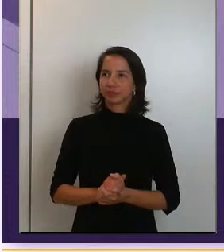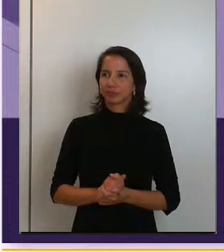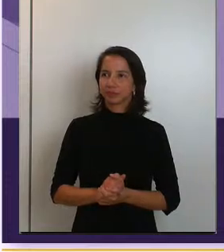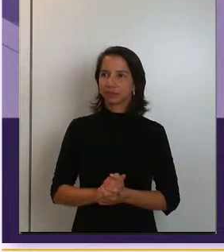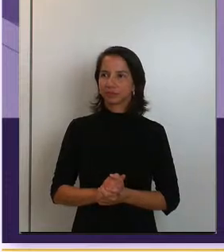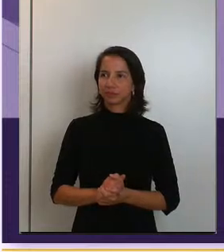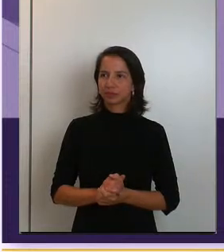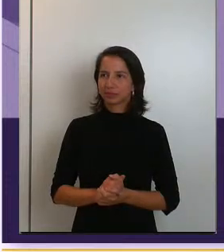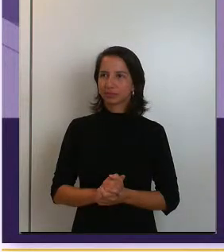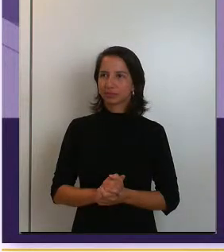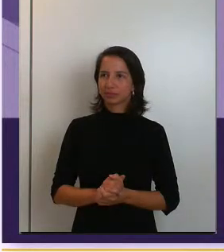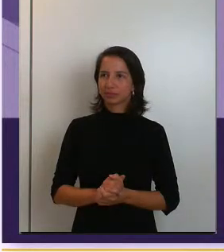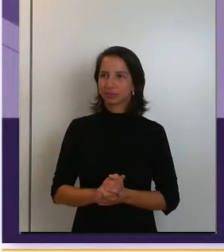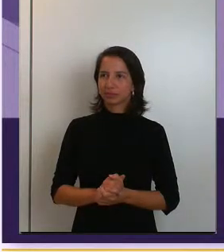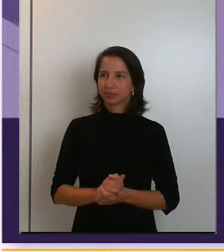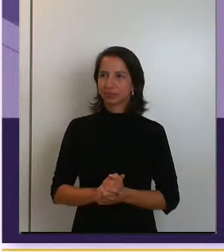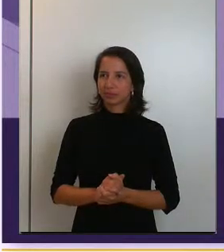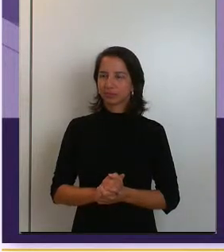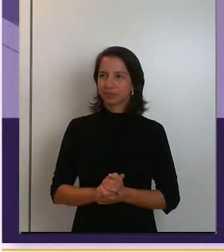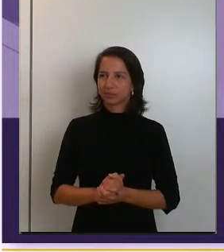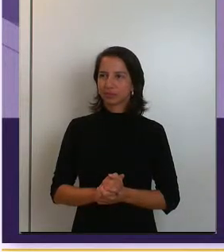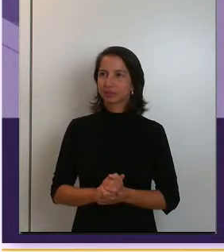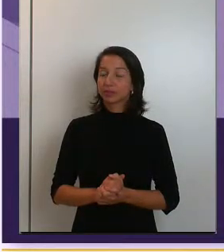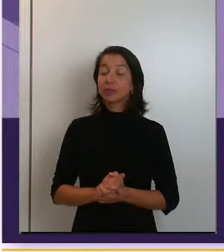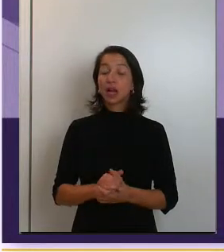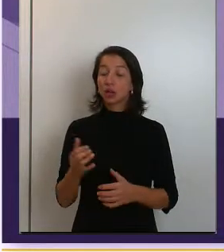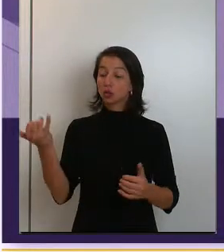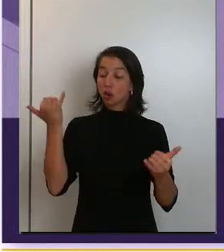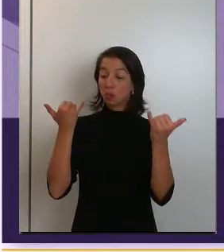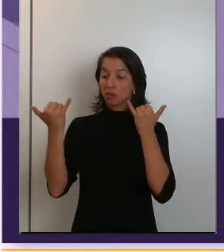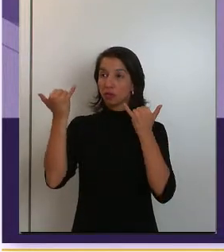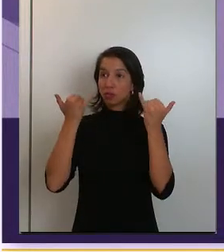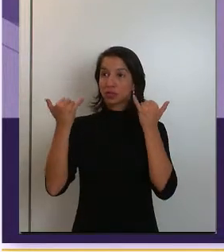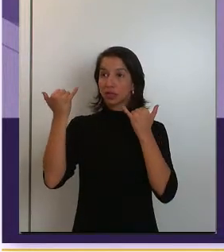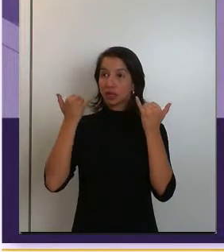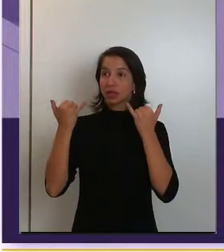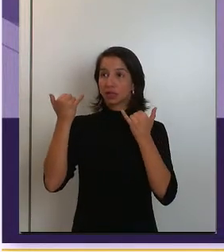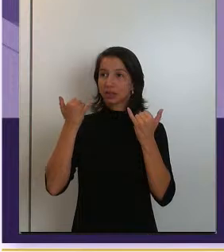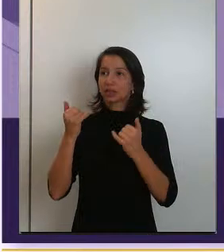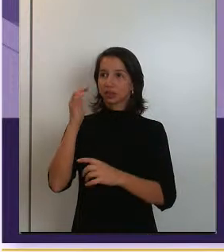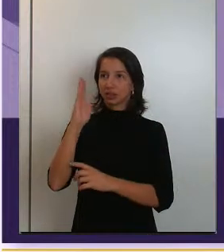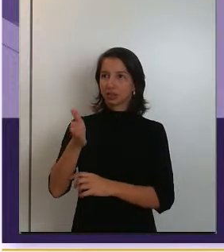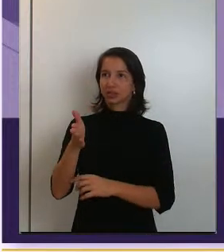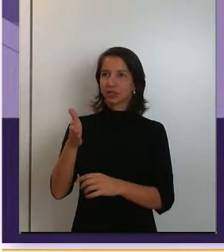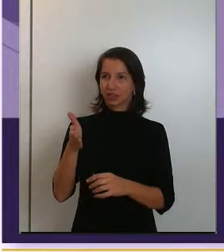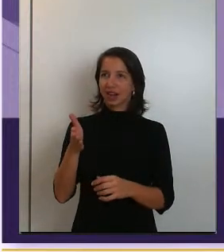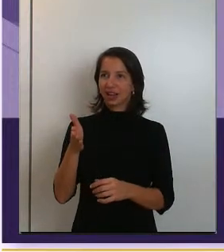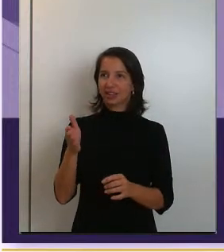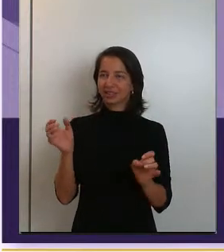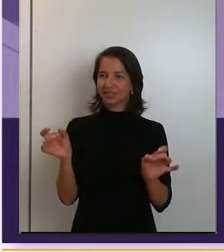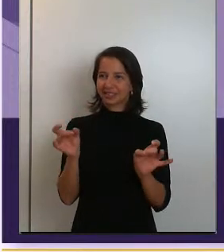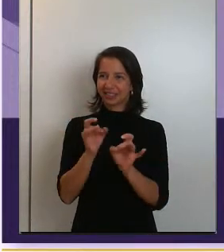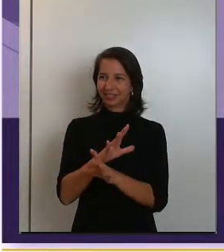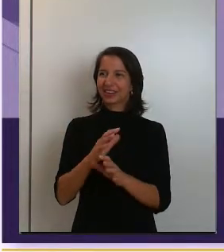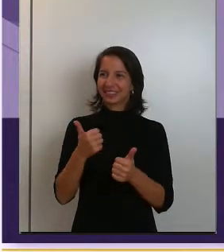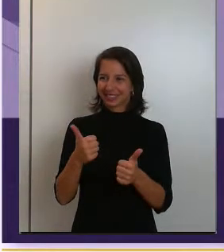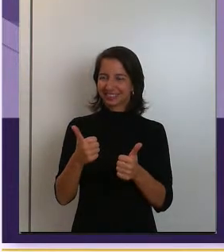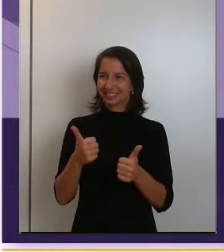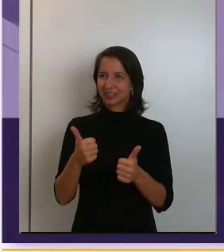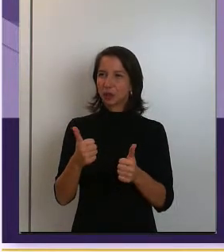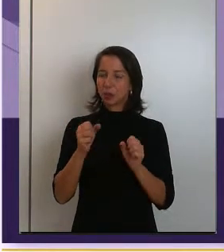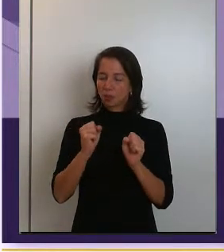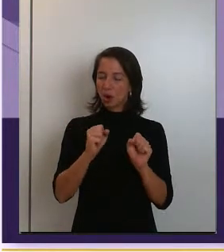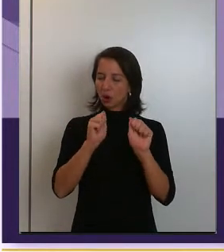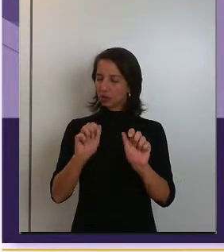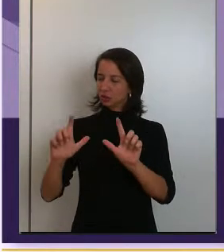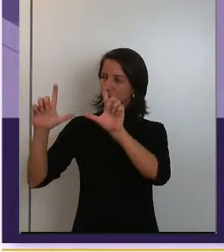Doutor Cristiano, chegou a informação, sim, desculpa, dizendo que o senhor foi tornado como apresentador. Eu não sei se isso resolve. Tá? Eu acho